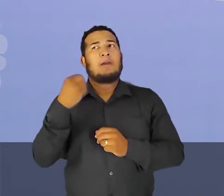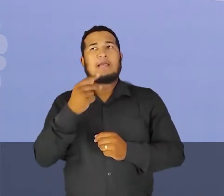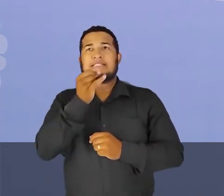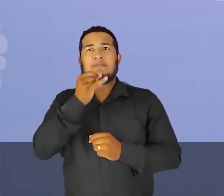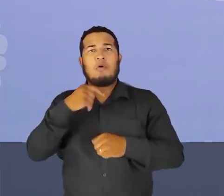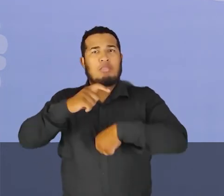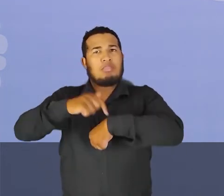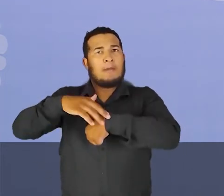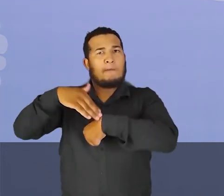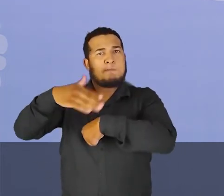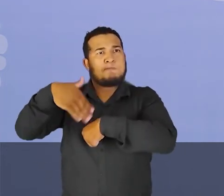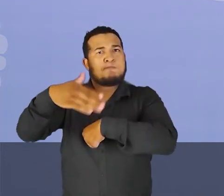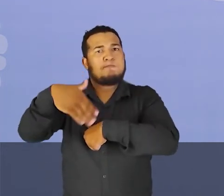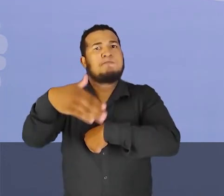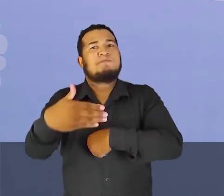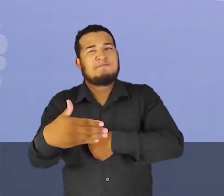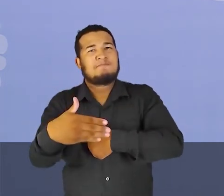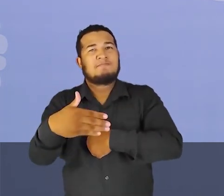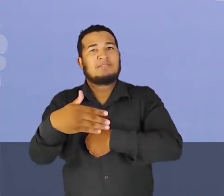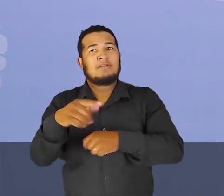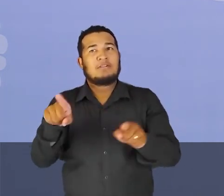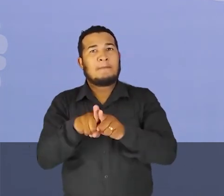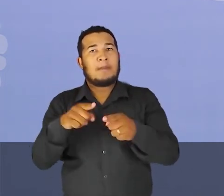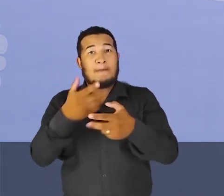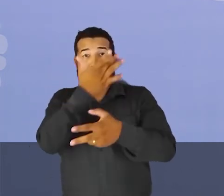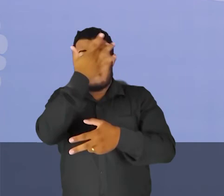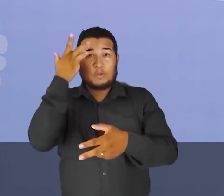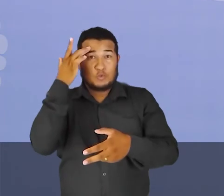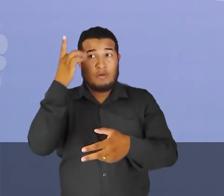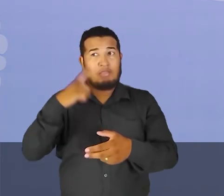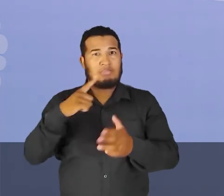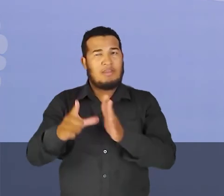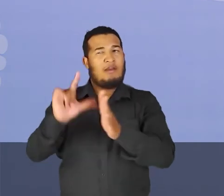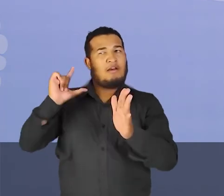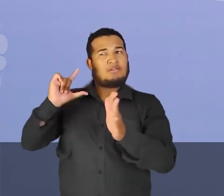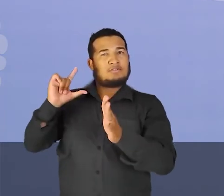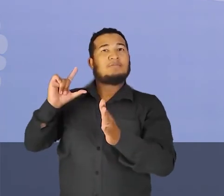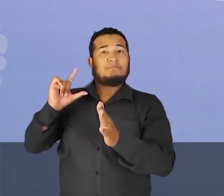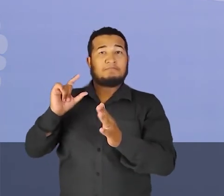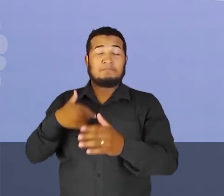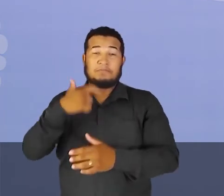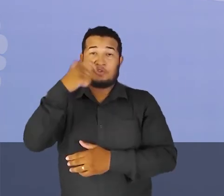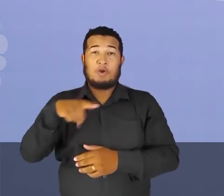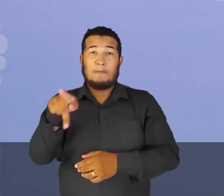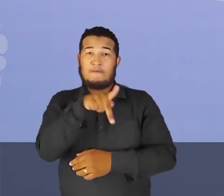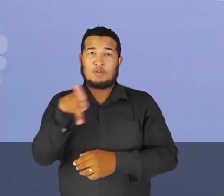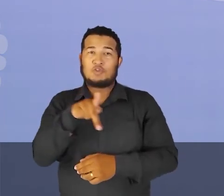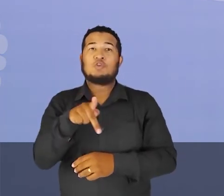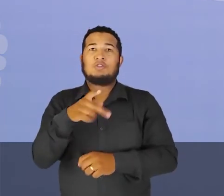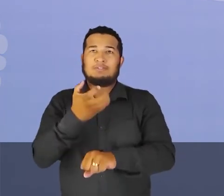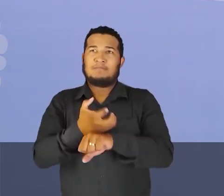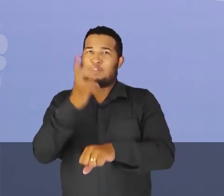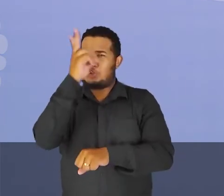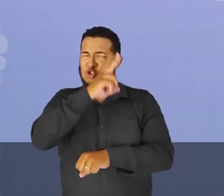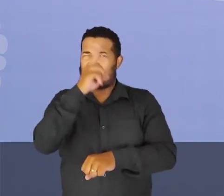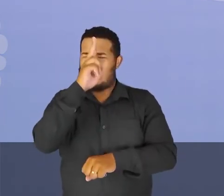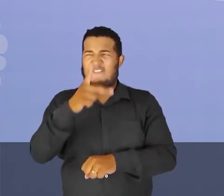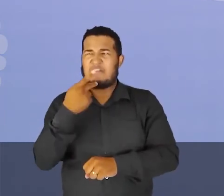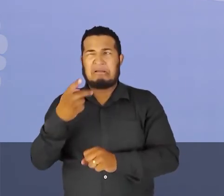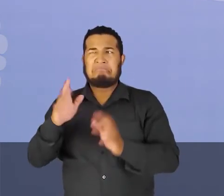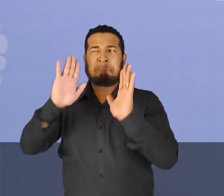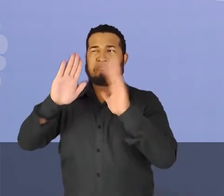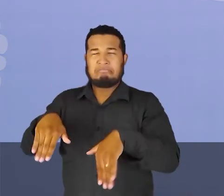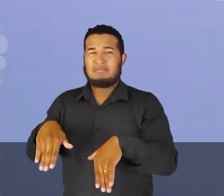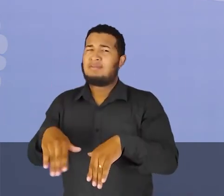valorizarmos o passar do tempo, valorizar aqueles que vieram antes de nós. Eu sou professor de história e seria um crime eu não dizer isso,